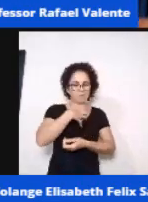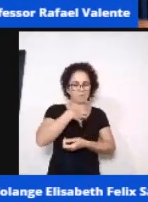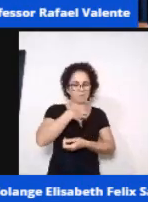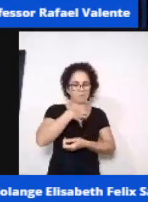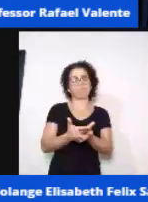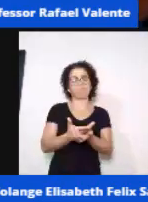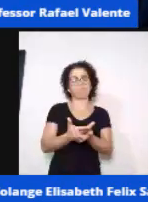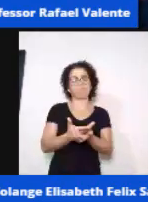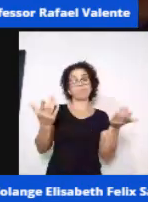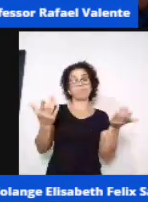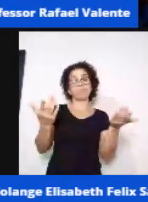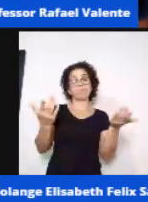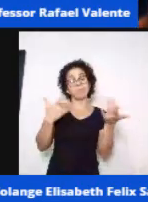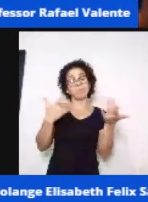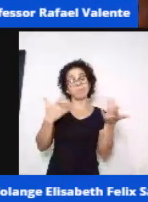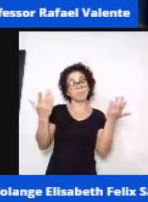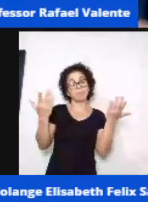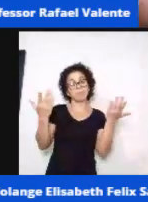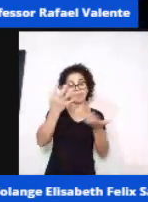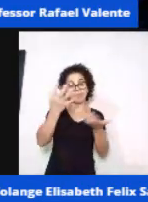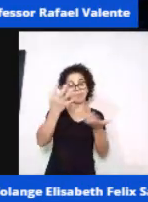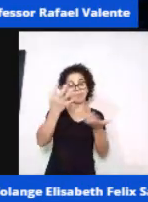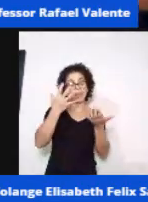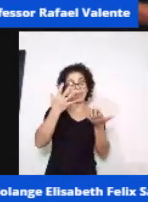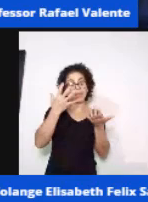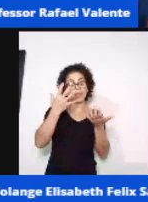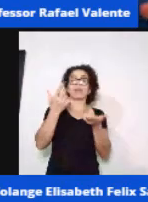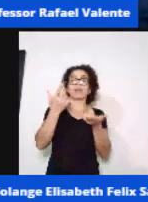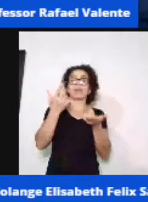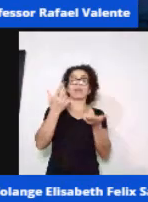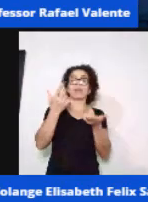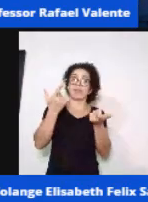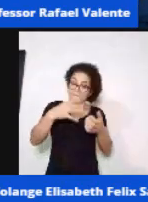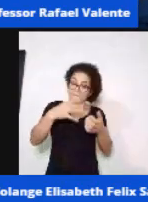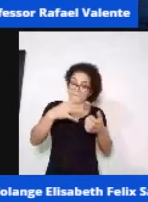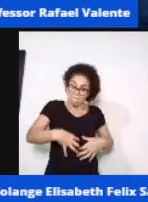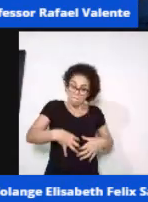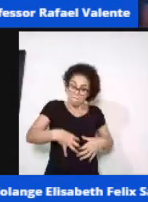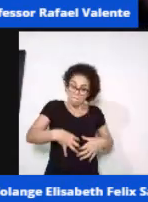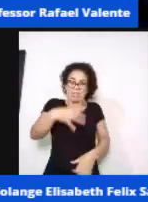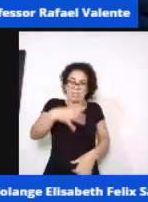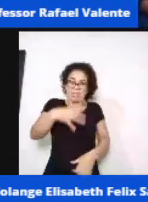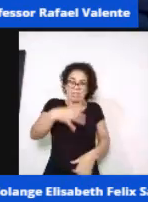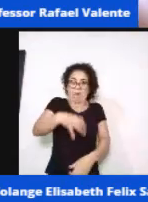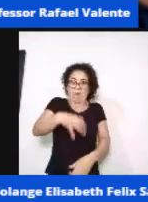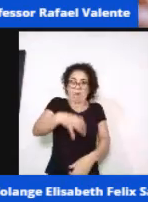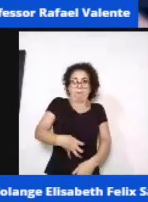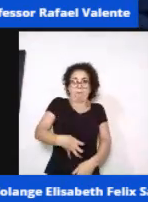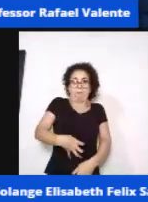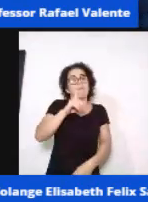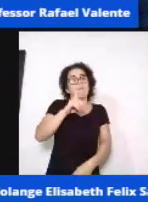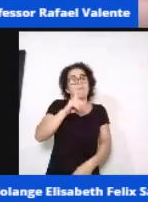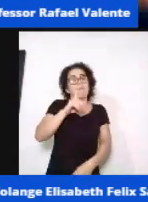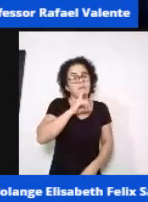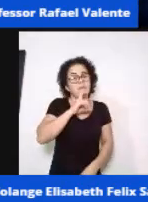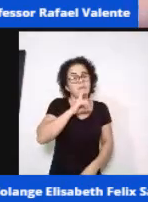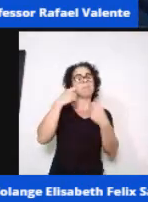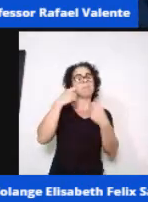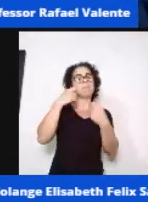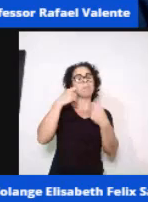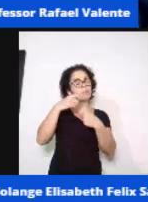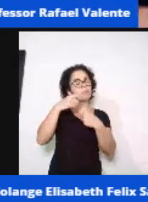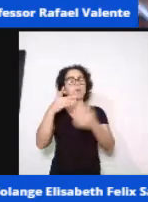dizer, se tem um frio na barriga, se esse frio na barriga for embora, gente, não vai ter tanta graça, né? Então o professor precisa disso, uma